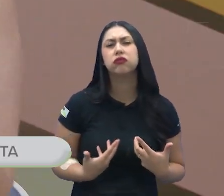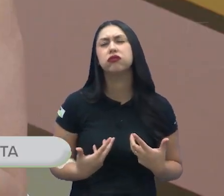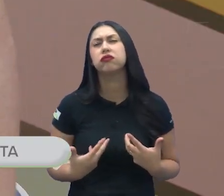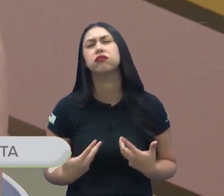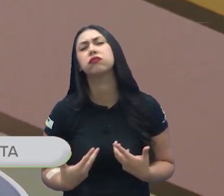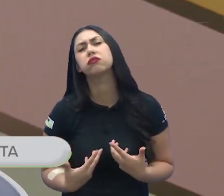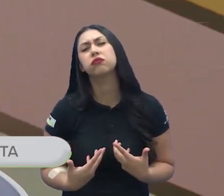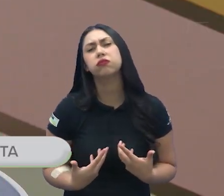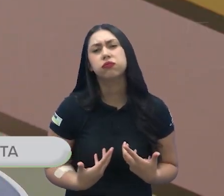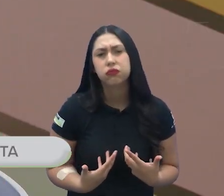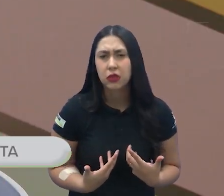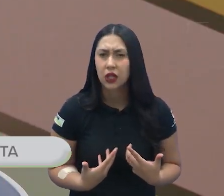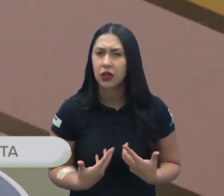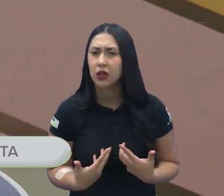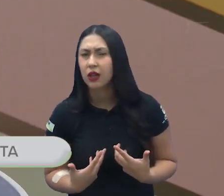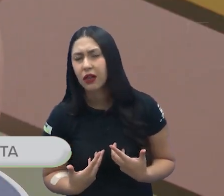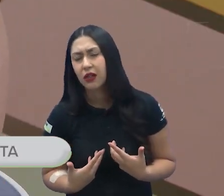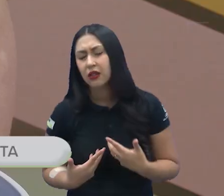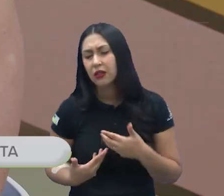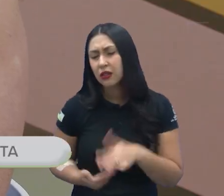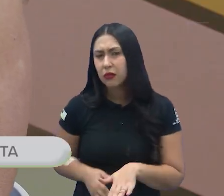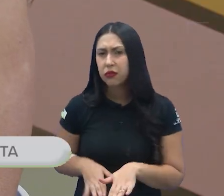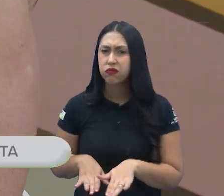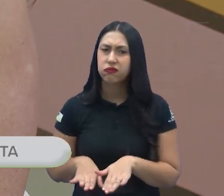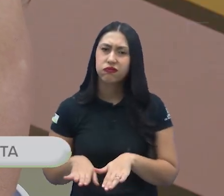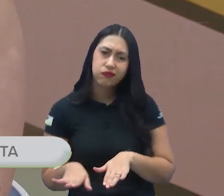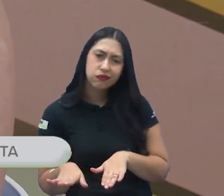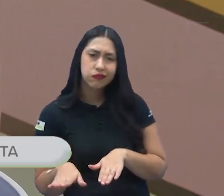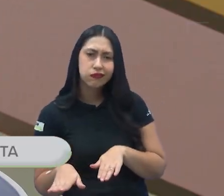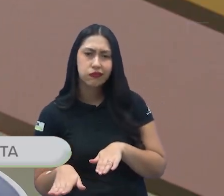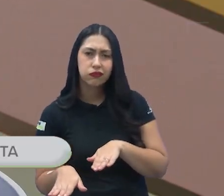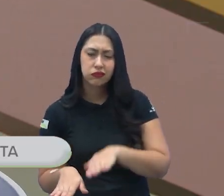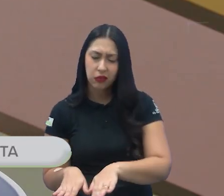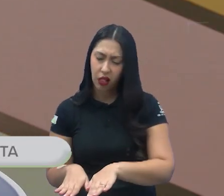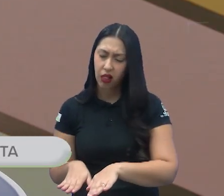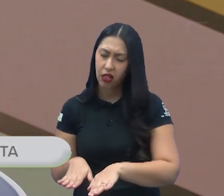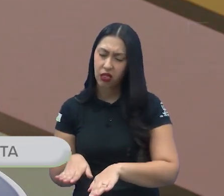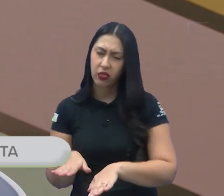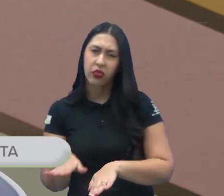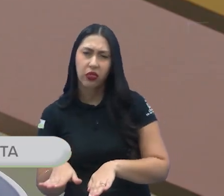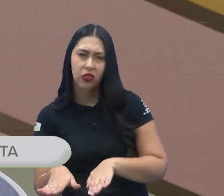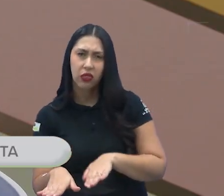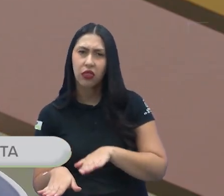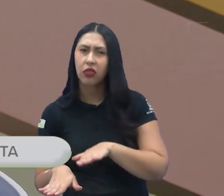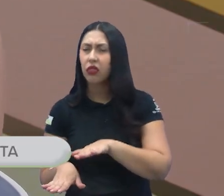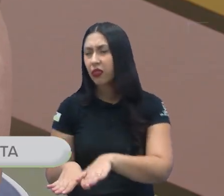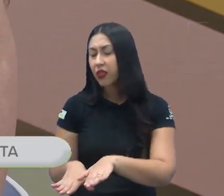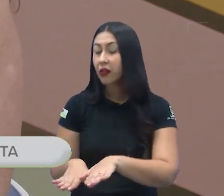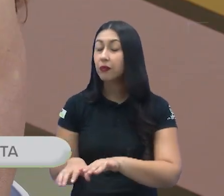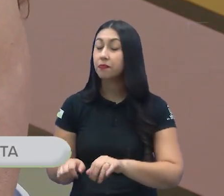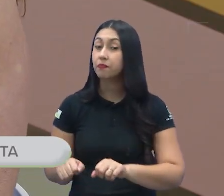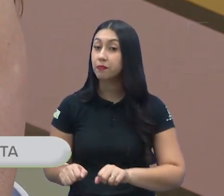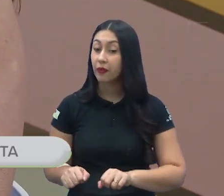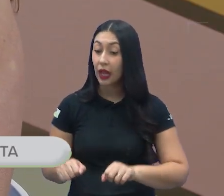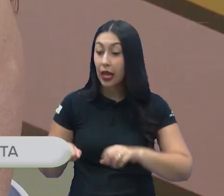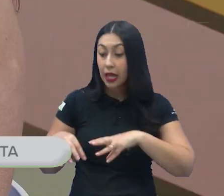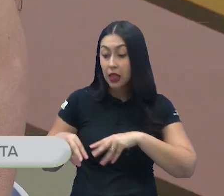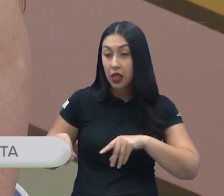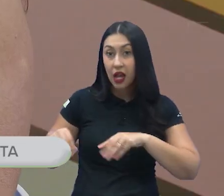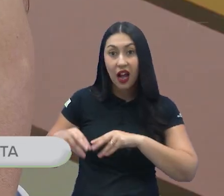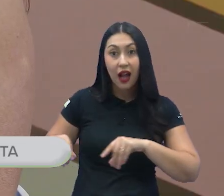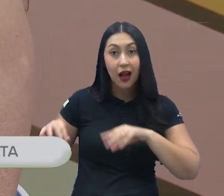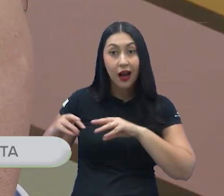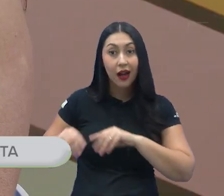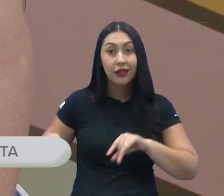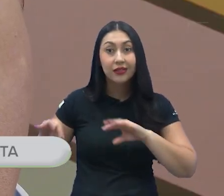pesado, ele arrasta os pés para andar, principalmente quando ele está na patologia. E a terra, é nela que